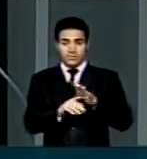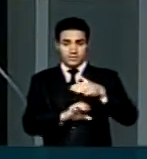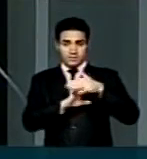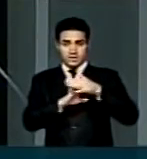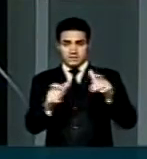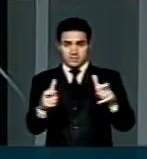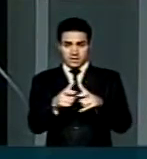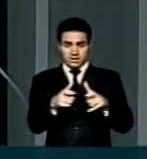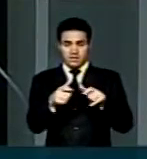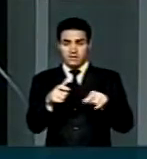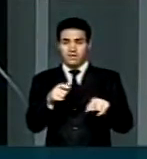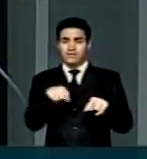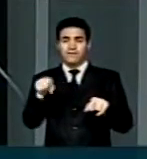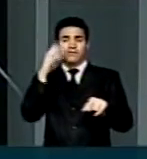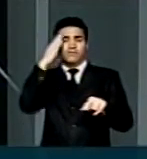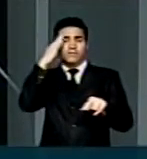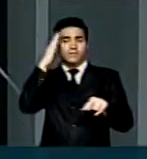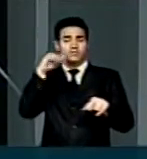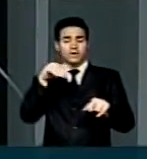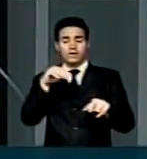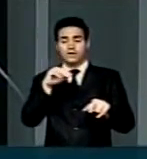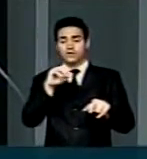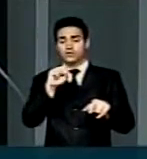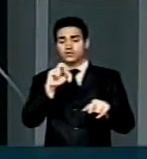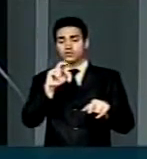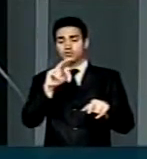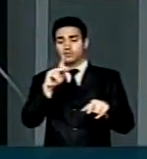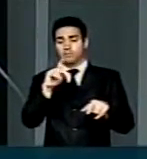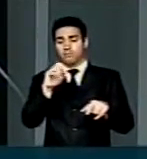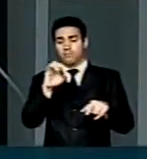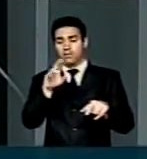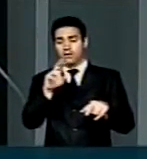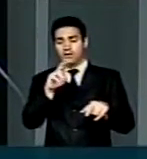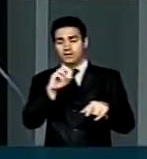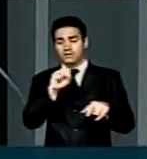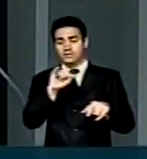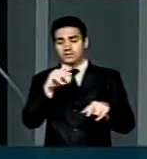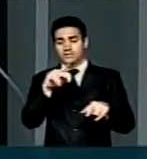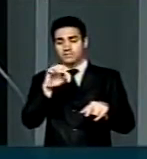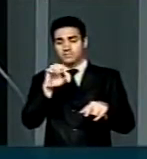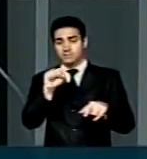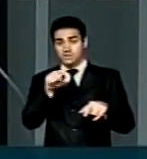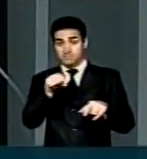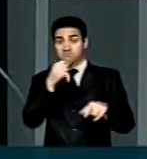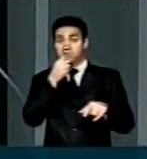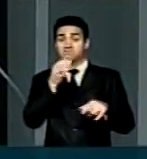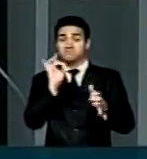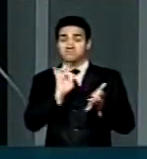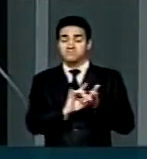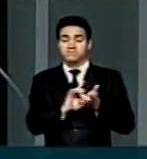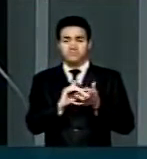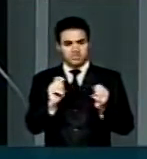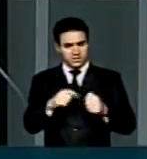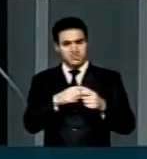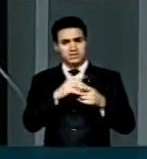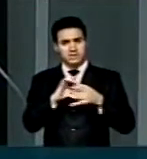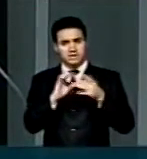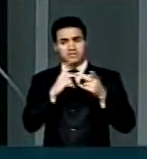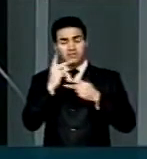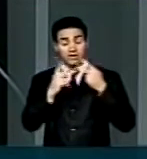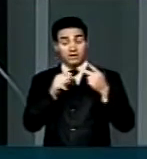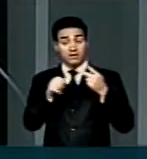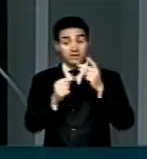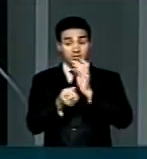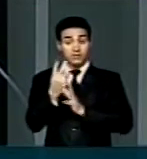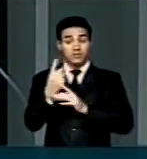empresas, conhecido como Super Simples, tornou-se um enorme sucesso. Podemos até afirmar que a sua implantação representou uma